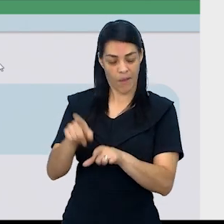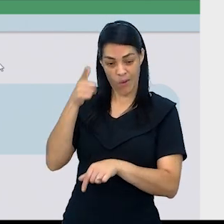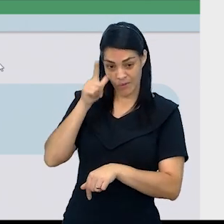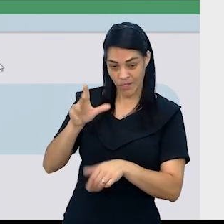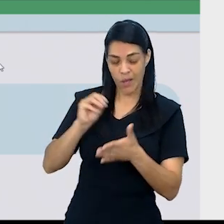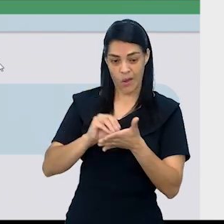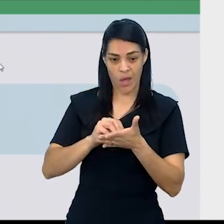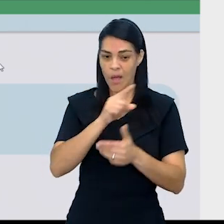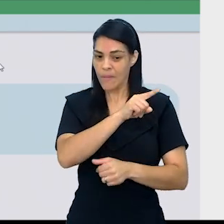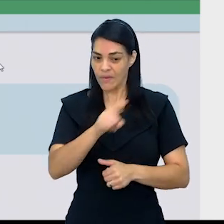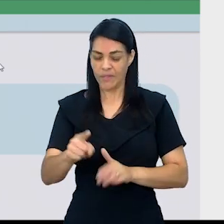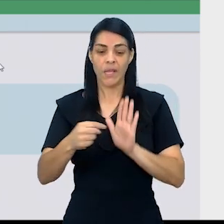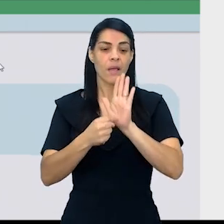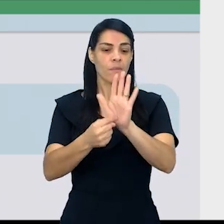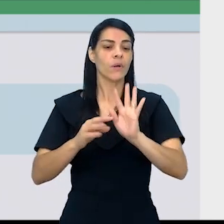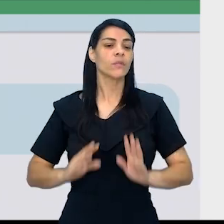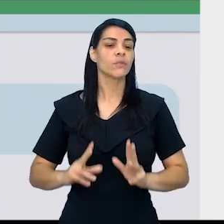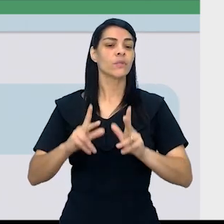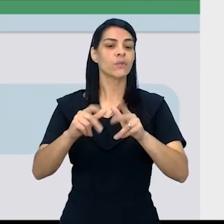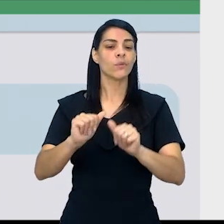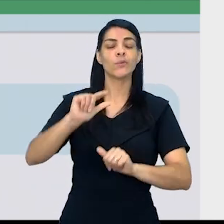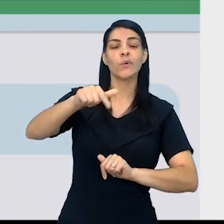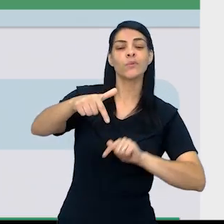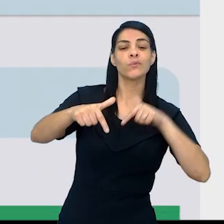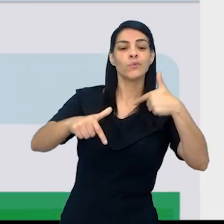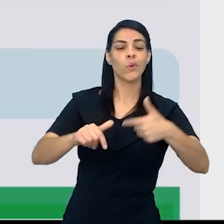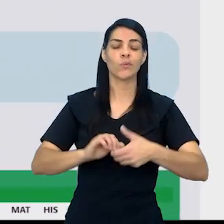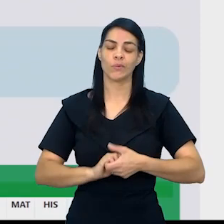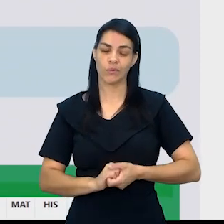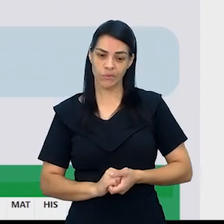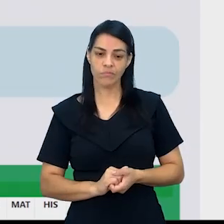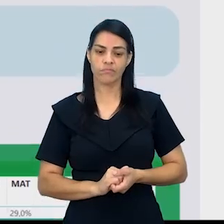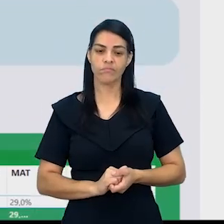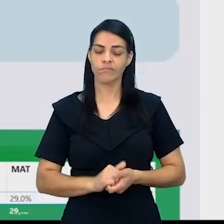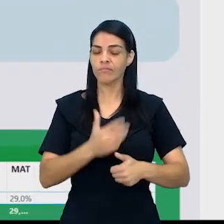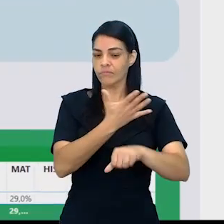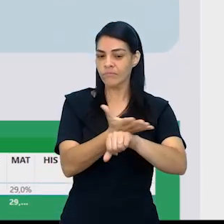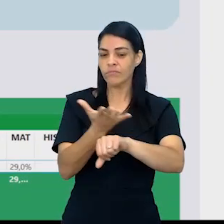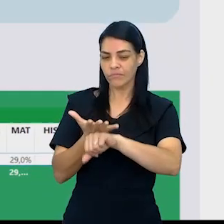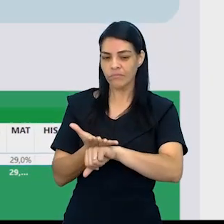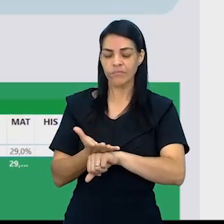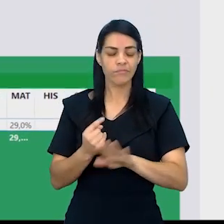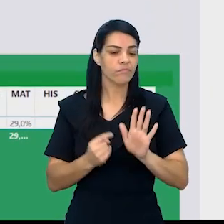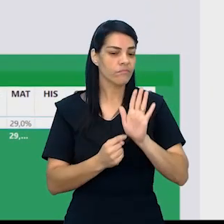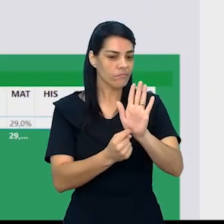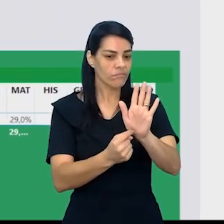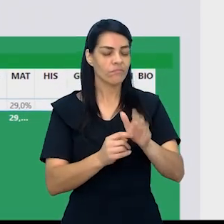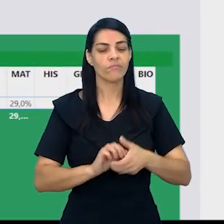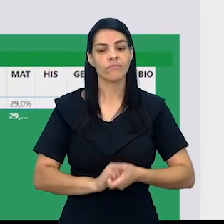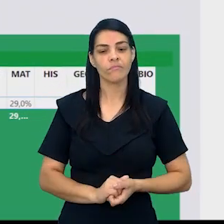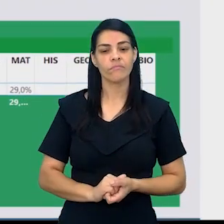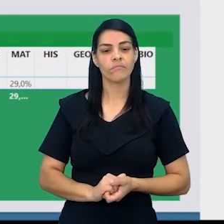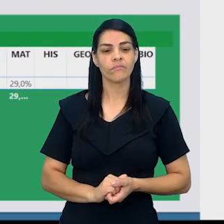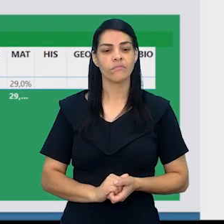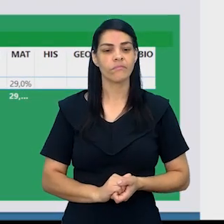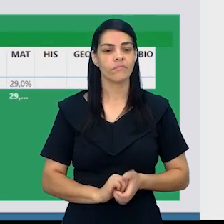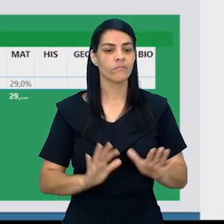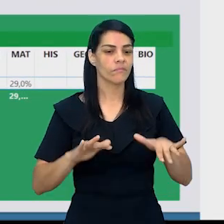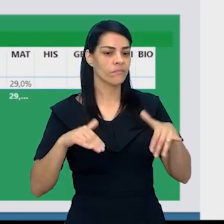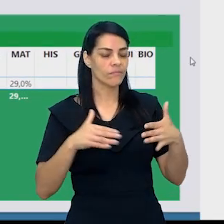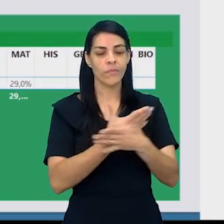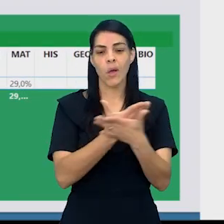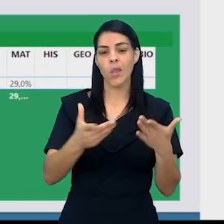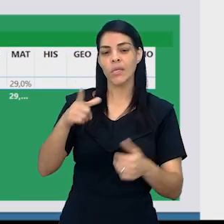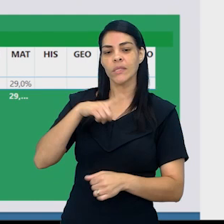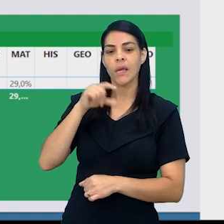para você vai aparecer todos os outros os outros componentes E então a gente